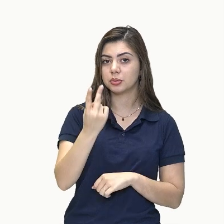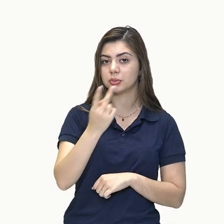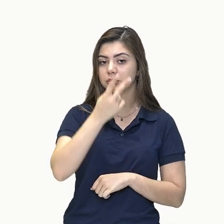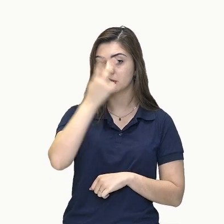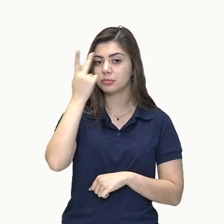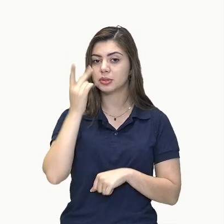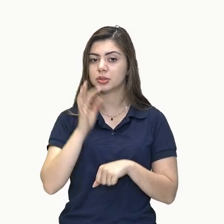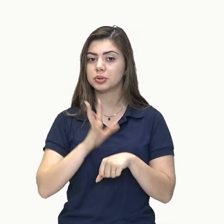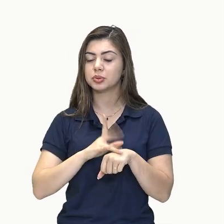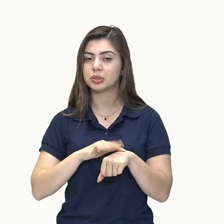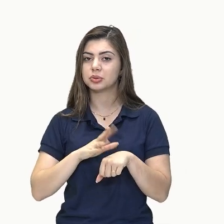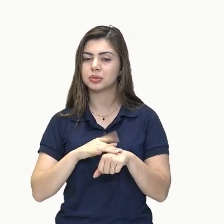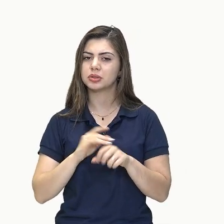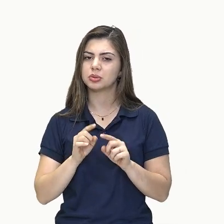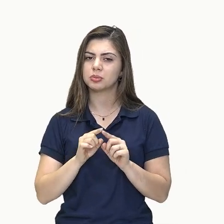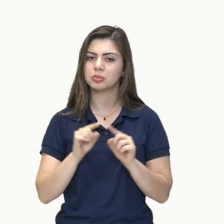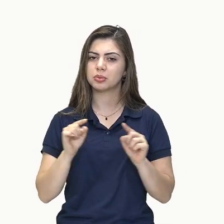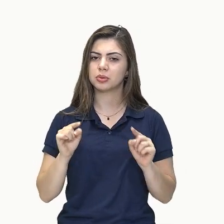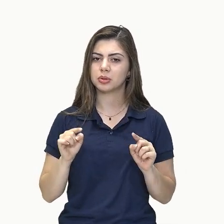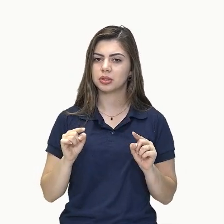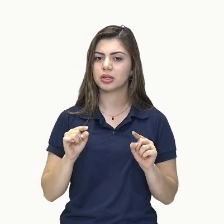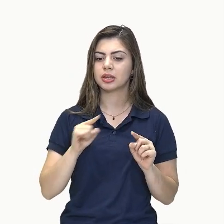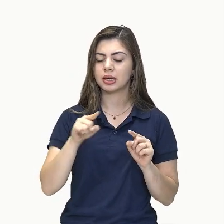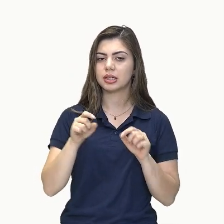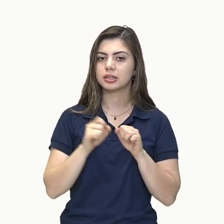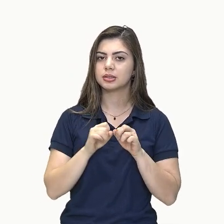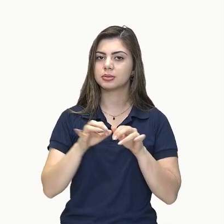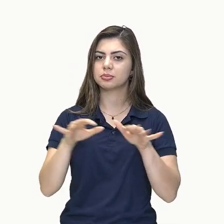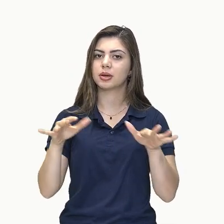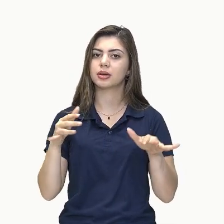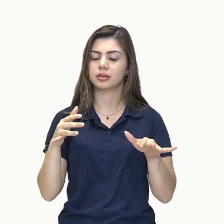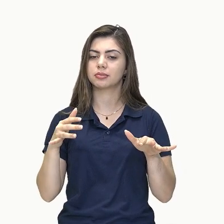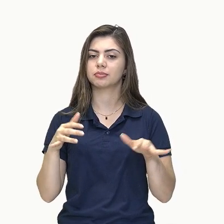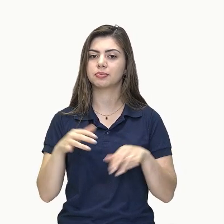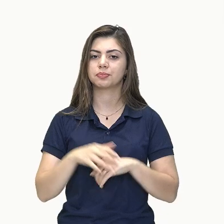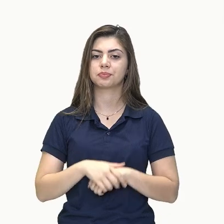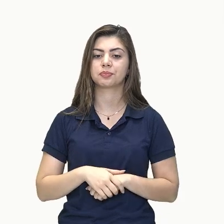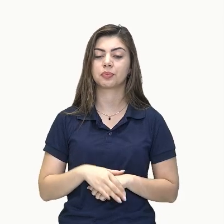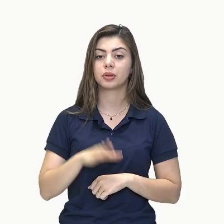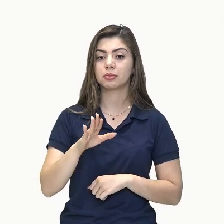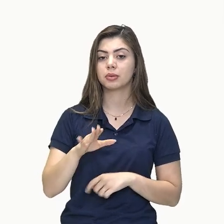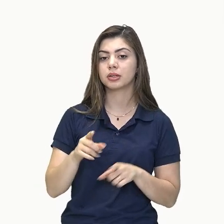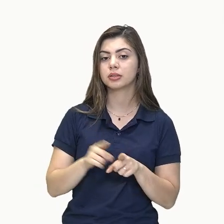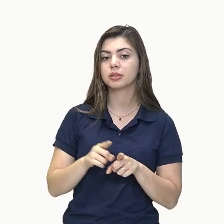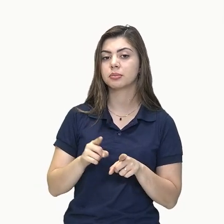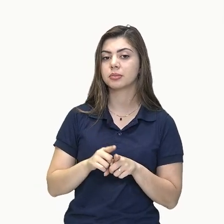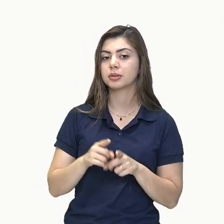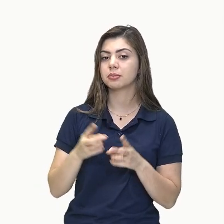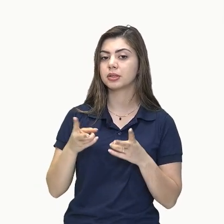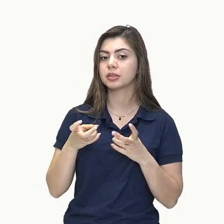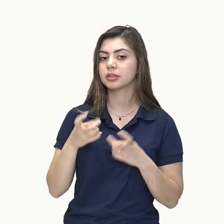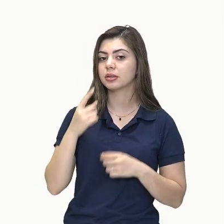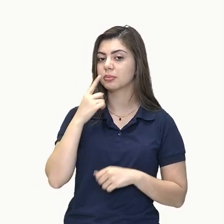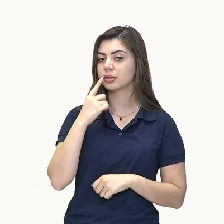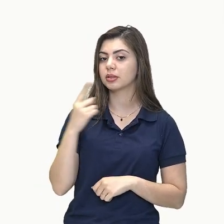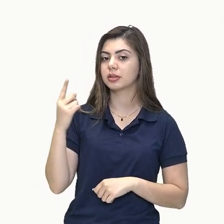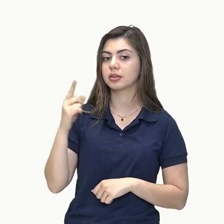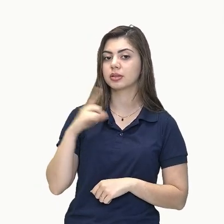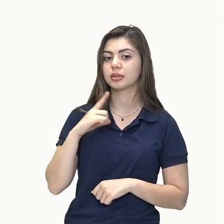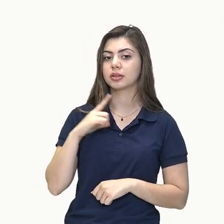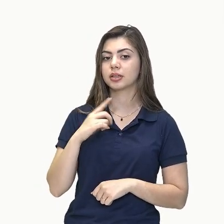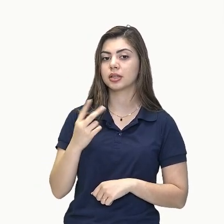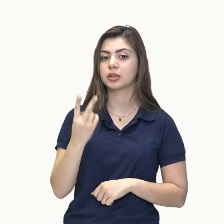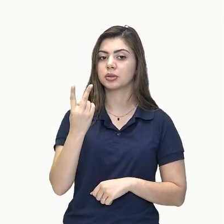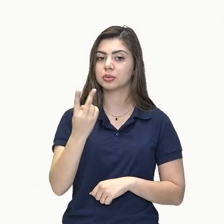em estado contagioso. E temos também dentro dessa população à esquerda 2 pessoas imunizadas